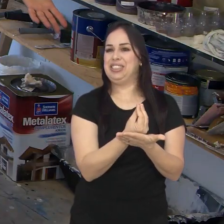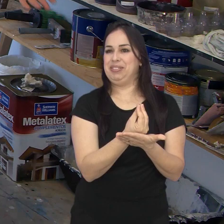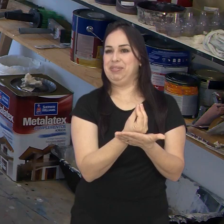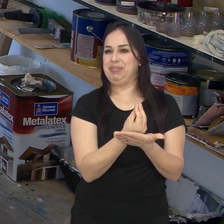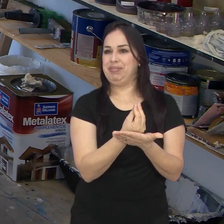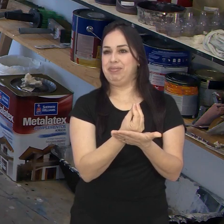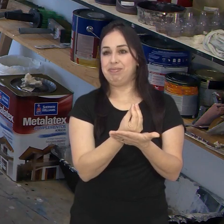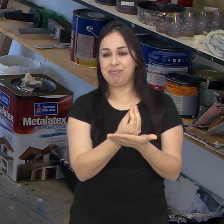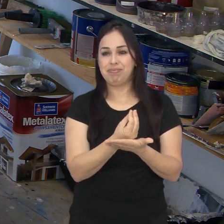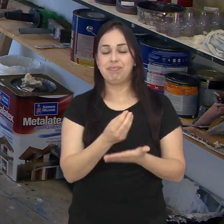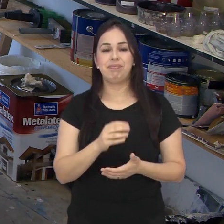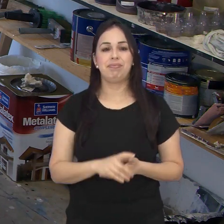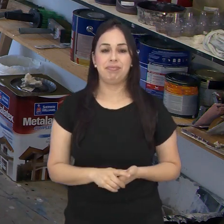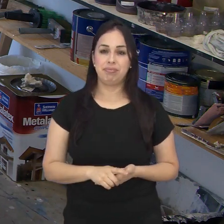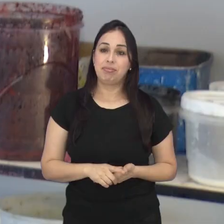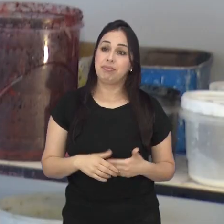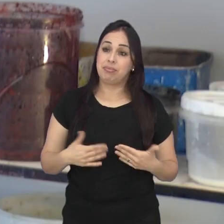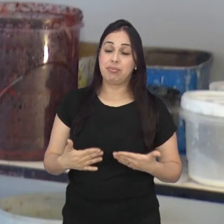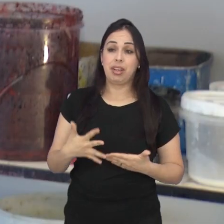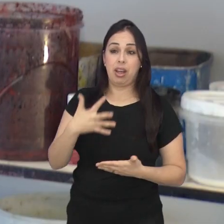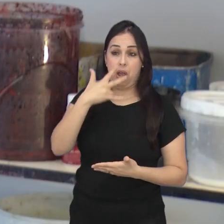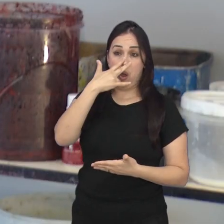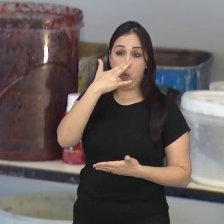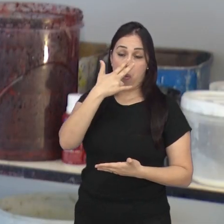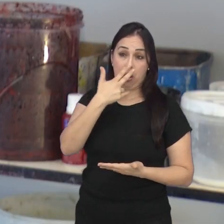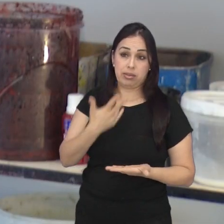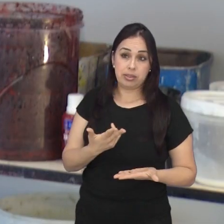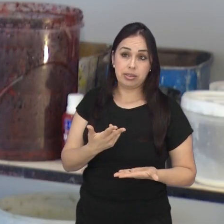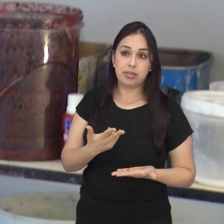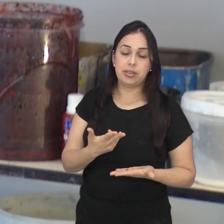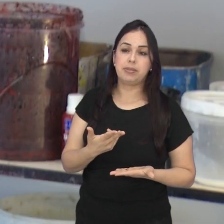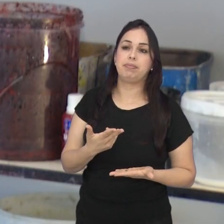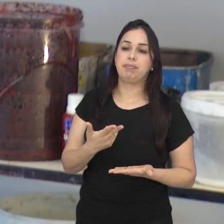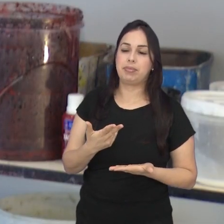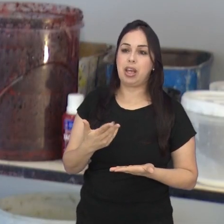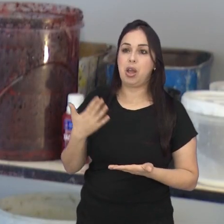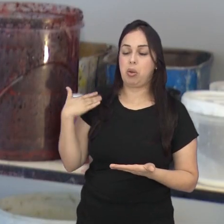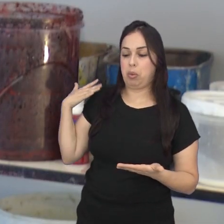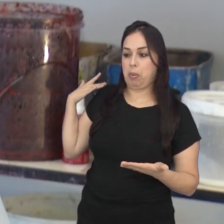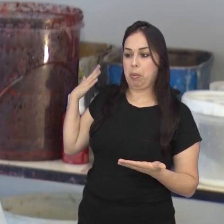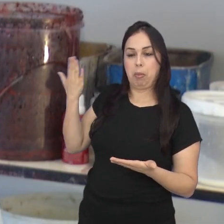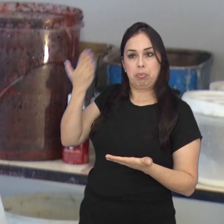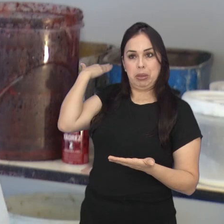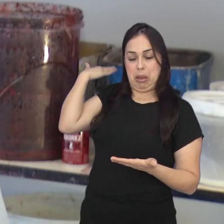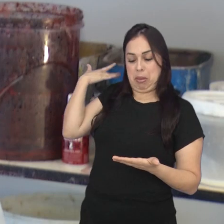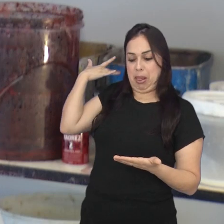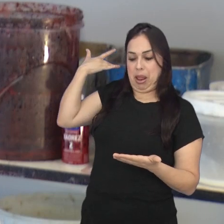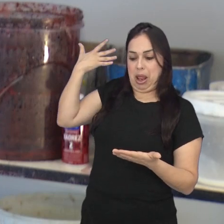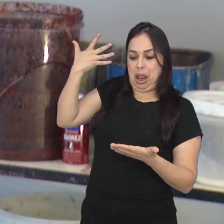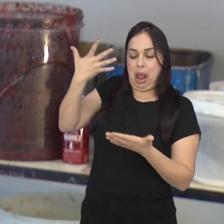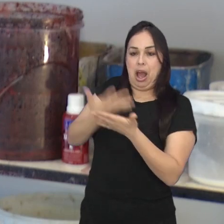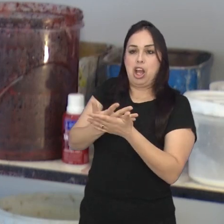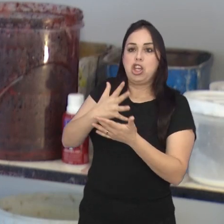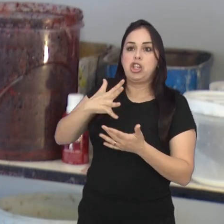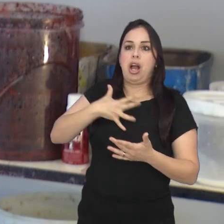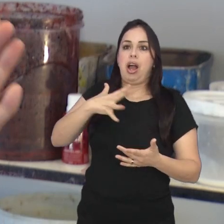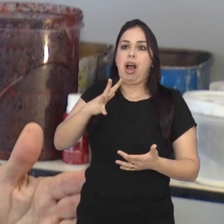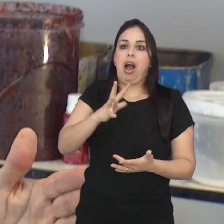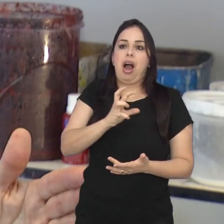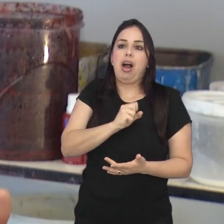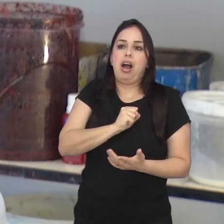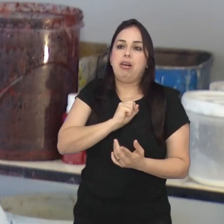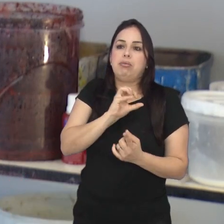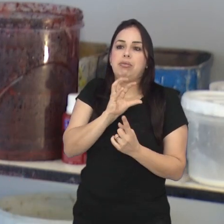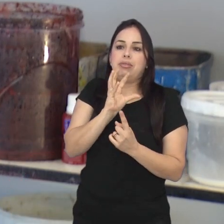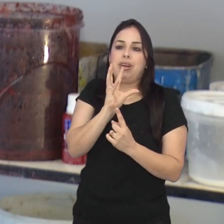Tudo é arte, exatamente. Então eu acho que desde a infância, né, eu já trago esse olhar